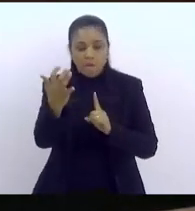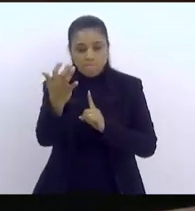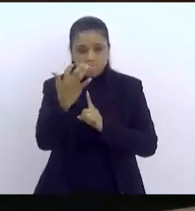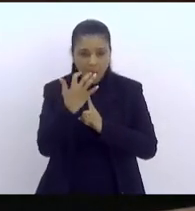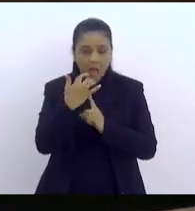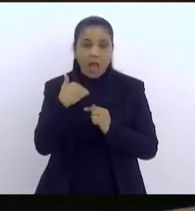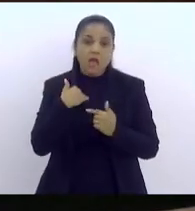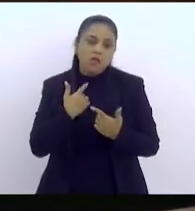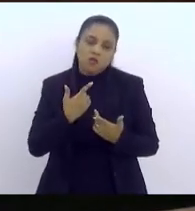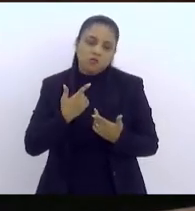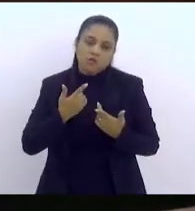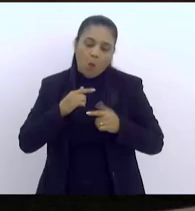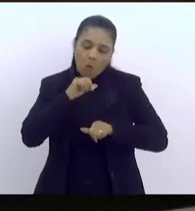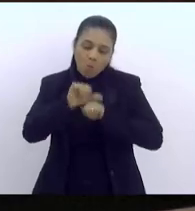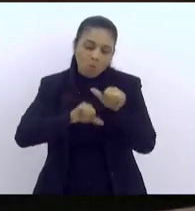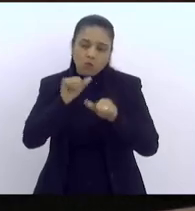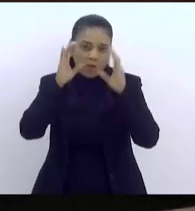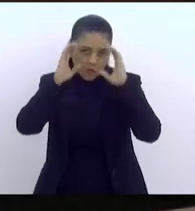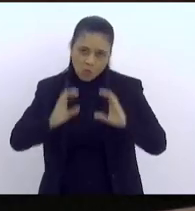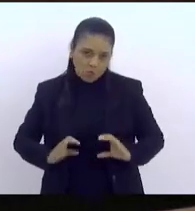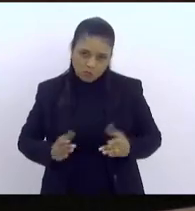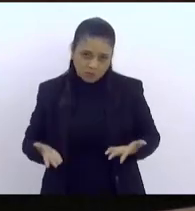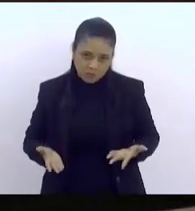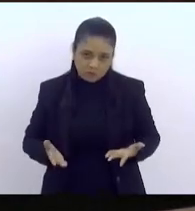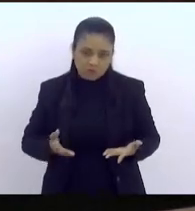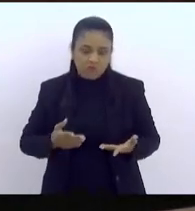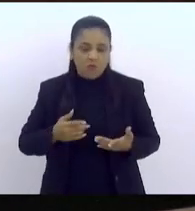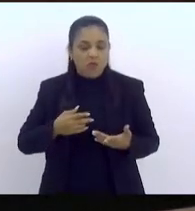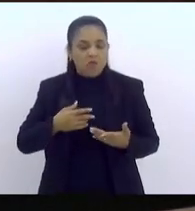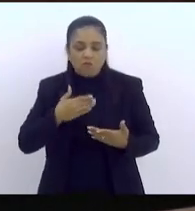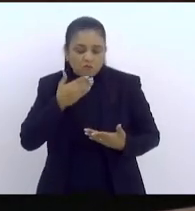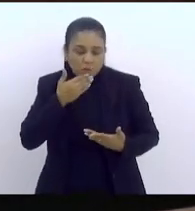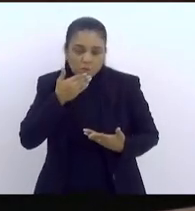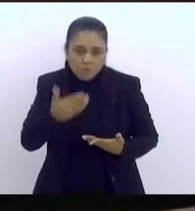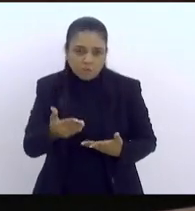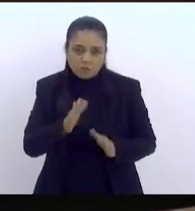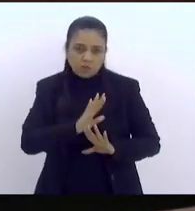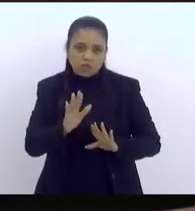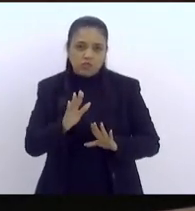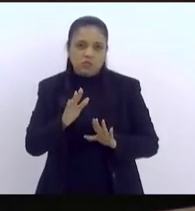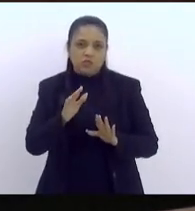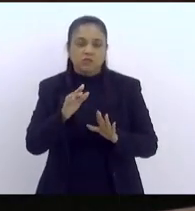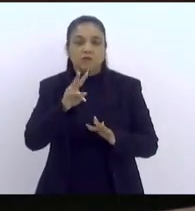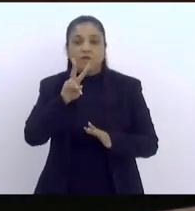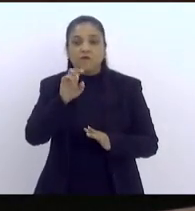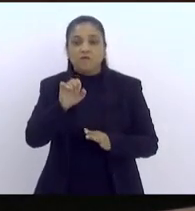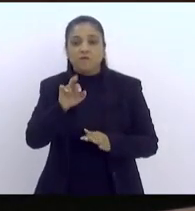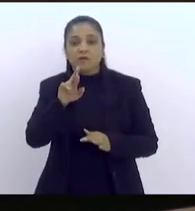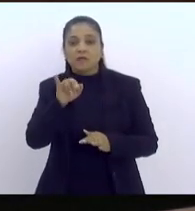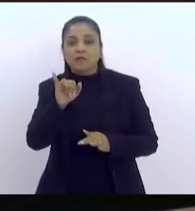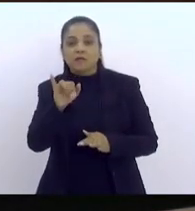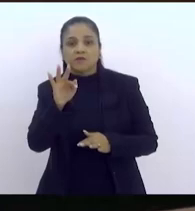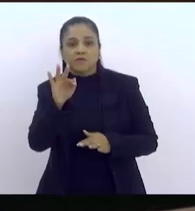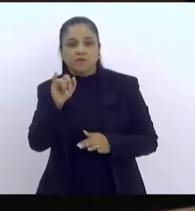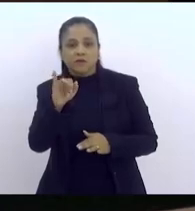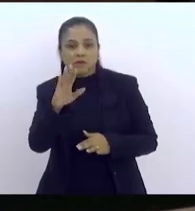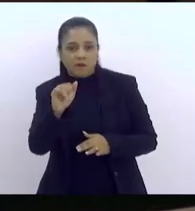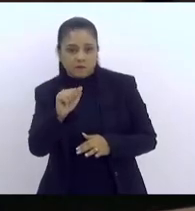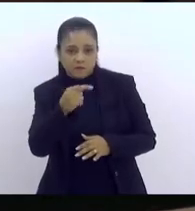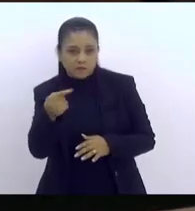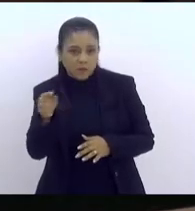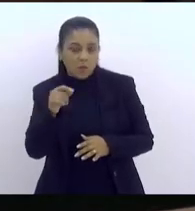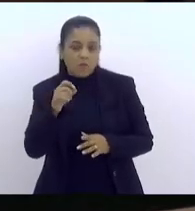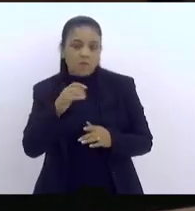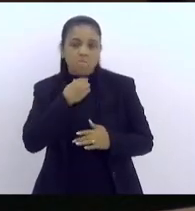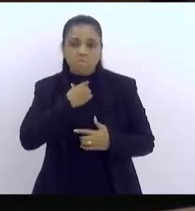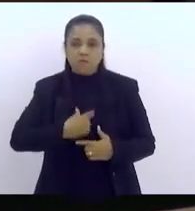mudar de comportamento. Eu nunca pedi e vou continuar não pedindo verificação para a medalha Tiradentes. Só